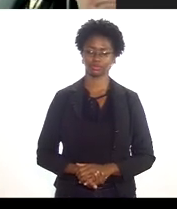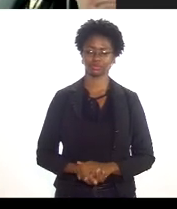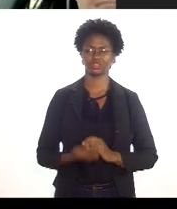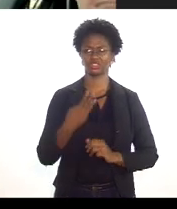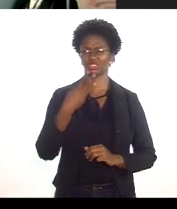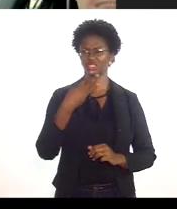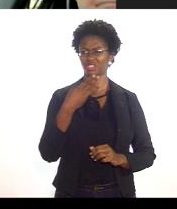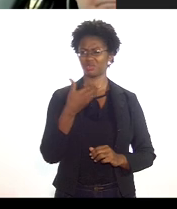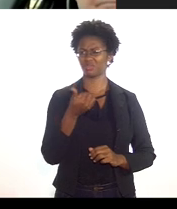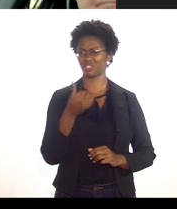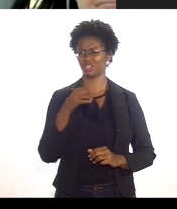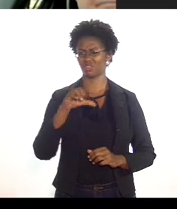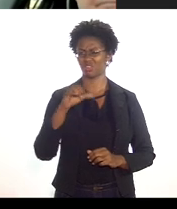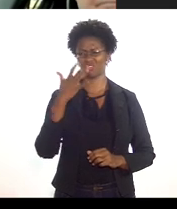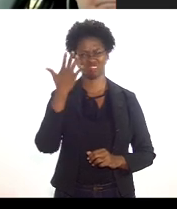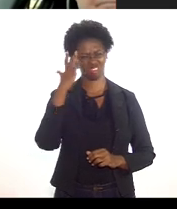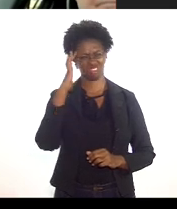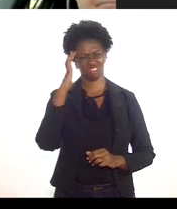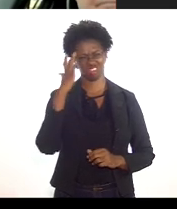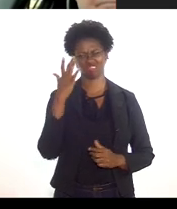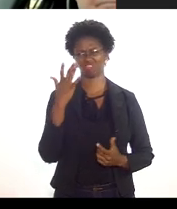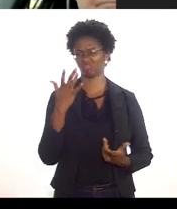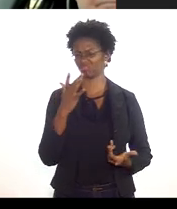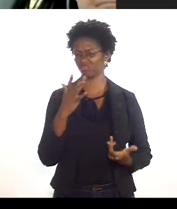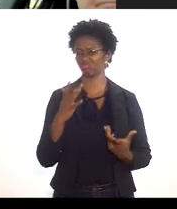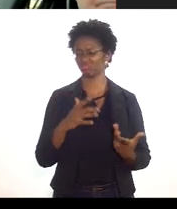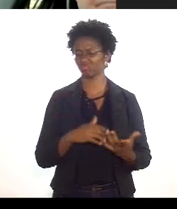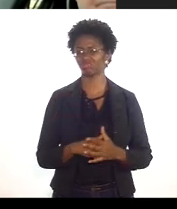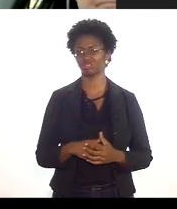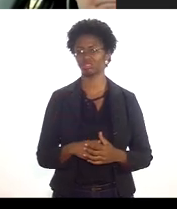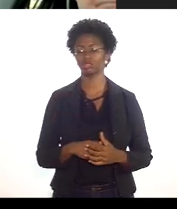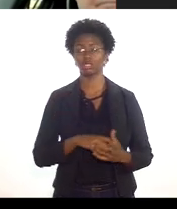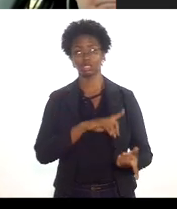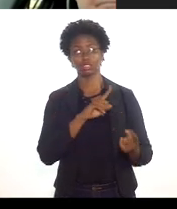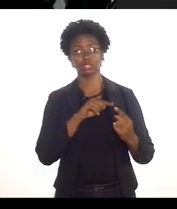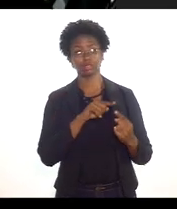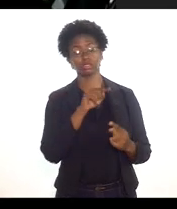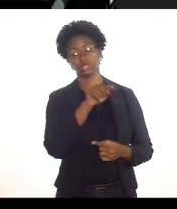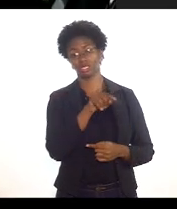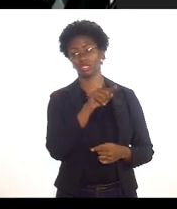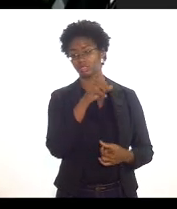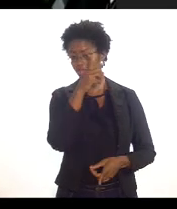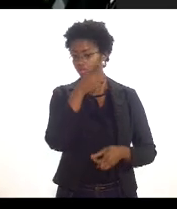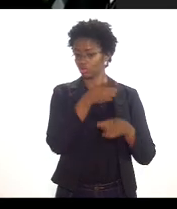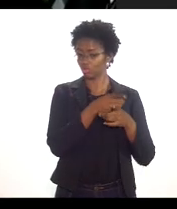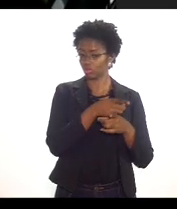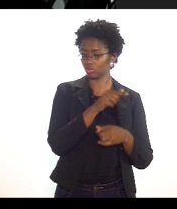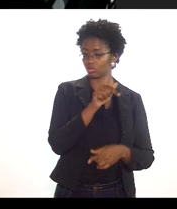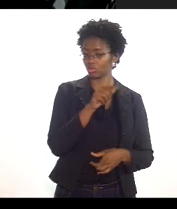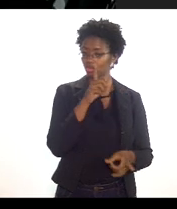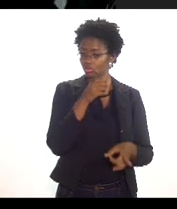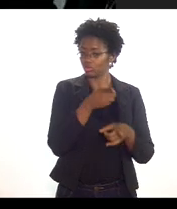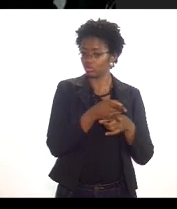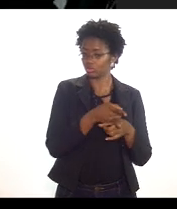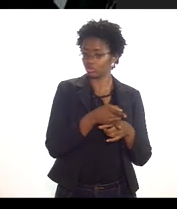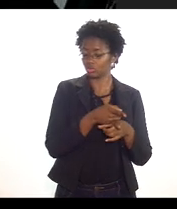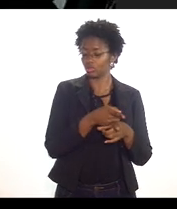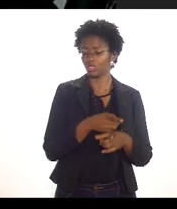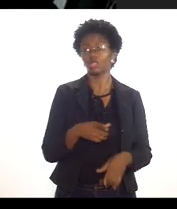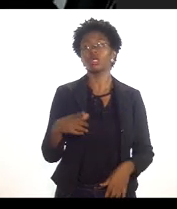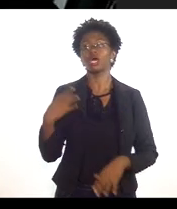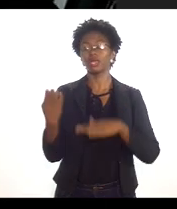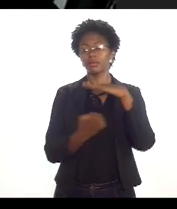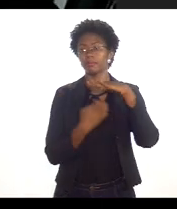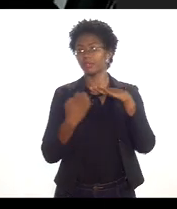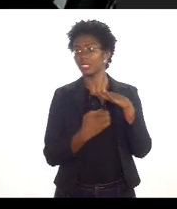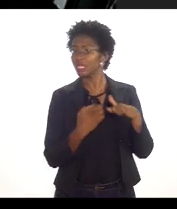369, se eu não me engano, e fruto dessa descoberta, o concessionário tinha